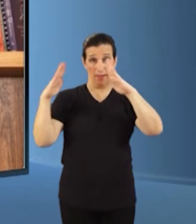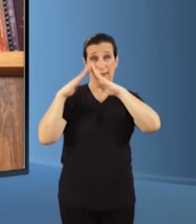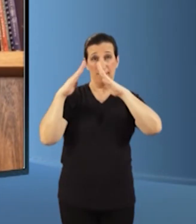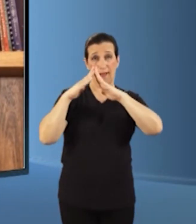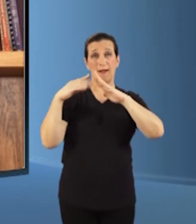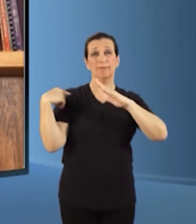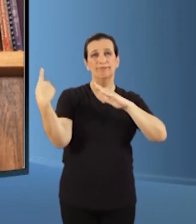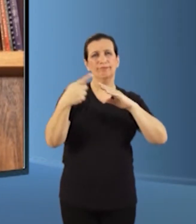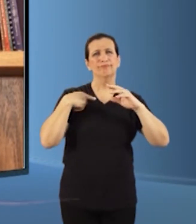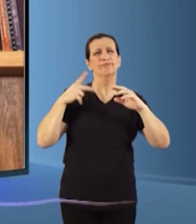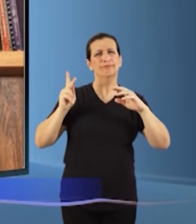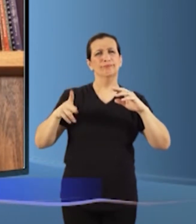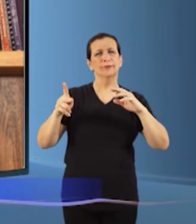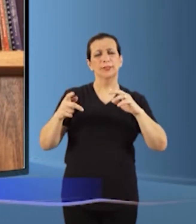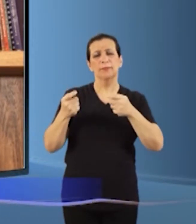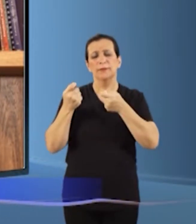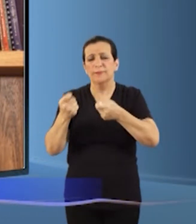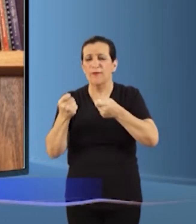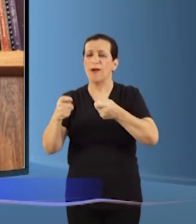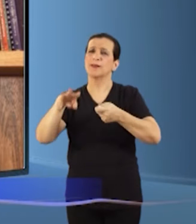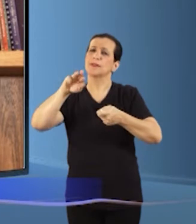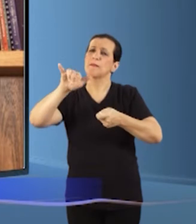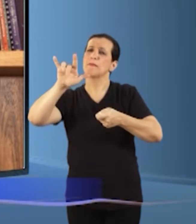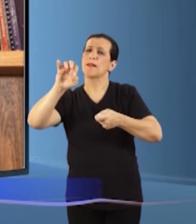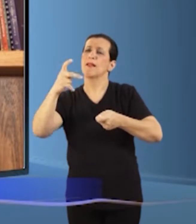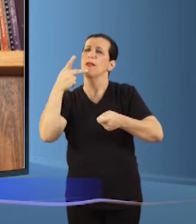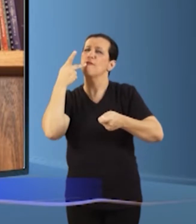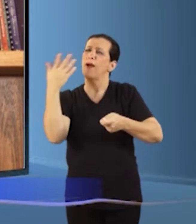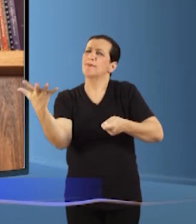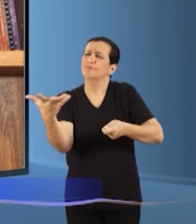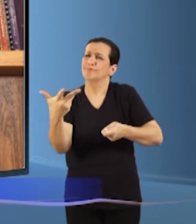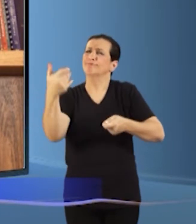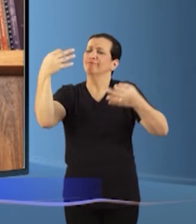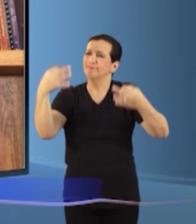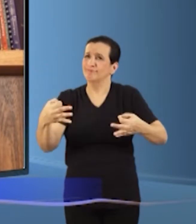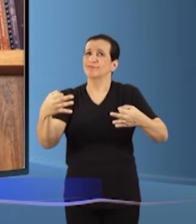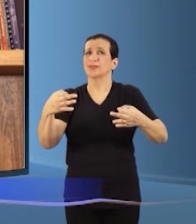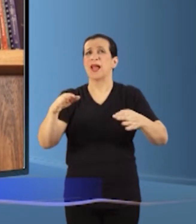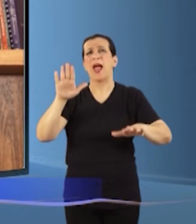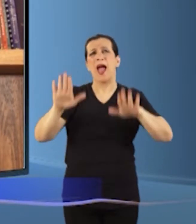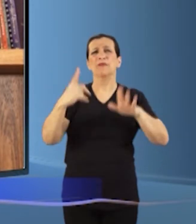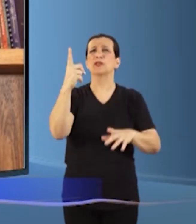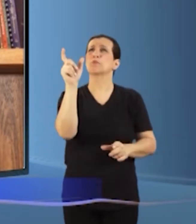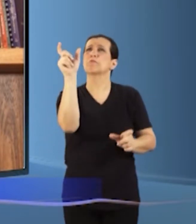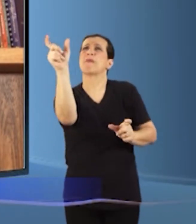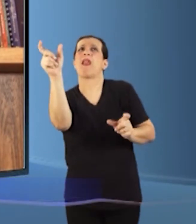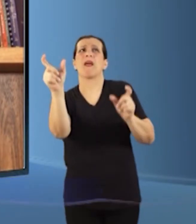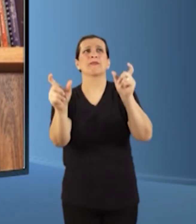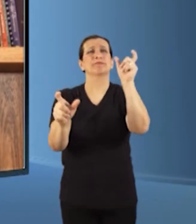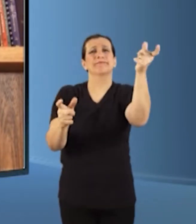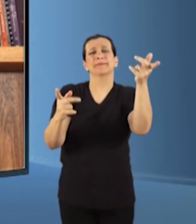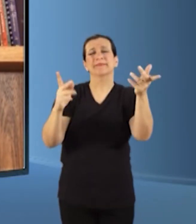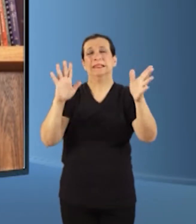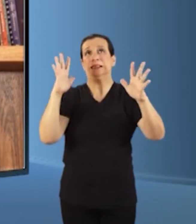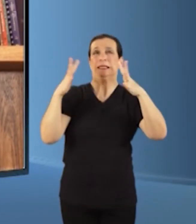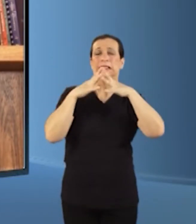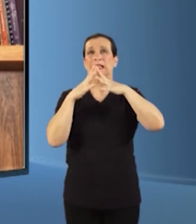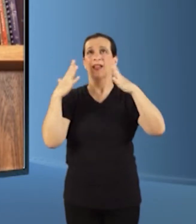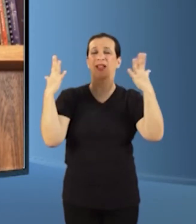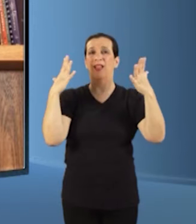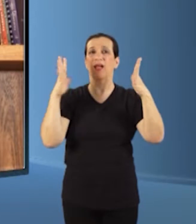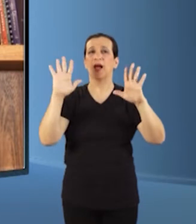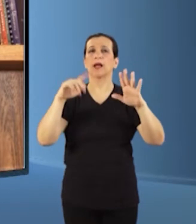Bom, em casa a gente sempre força para que a Milena fale o mais correto possível, porque às vezes uma palavra ou outra, ela